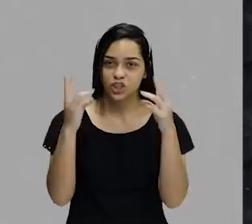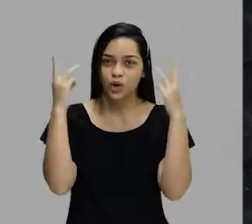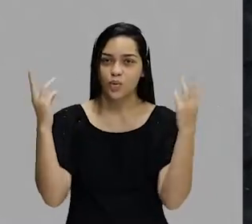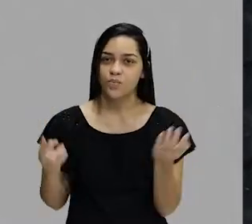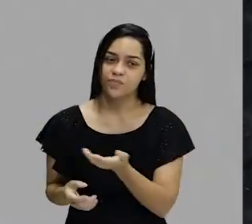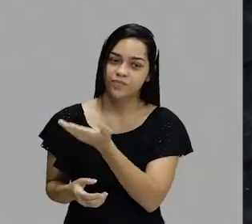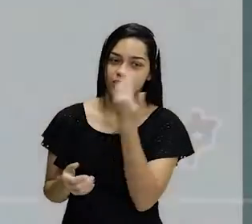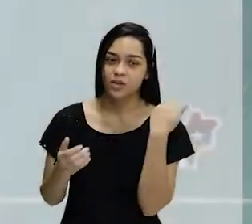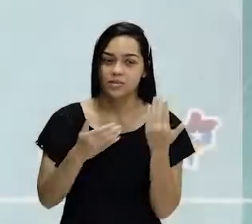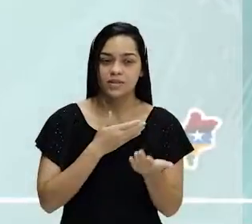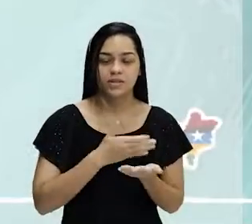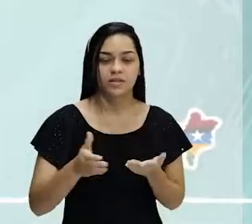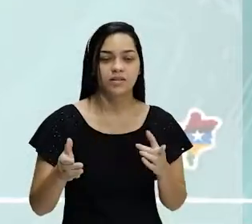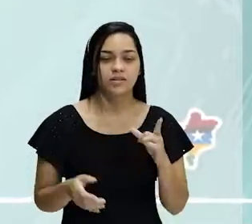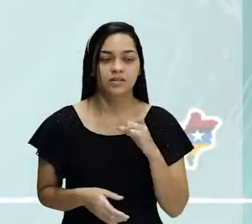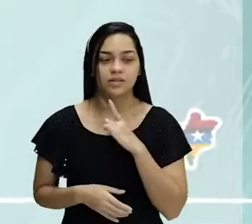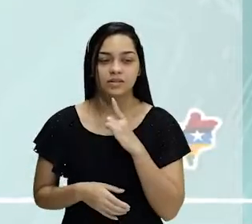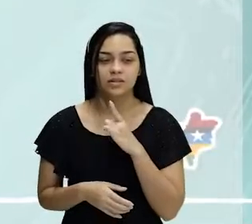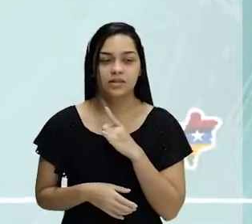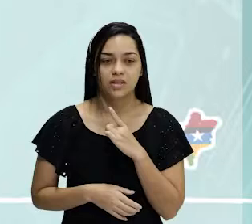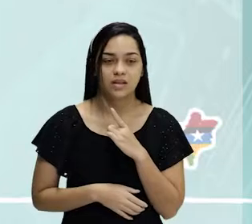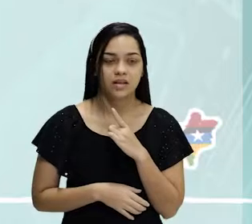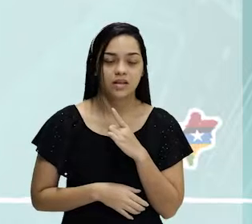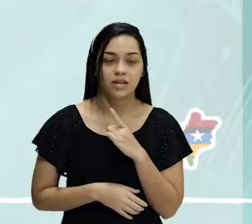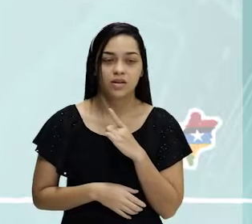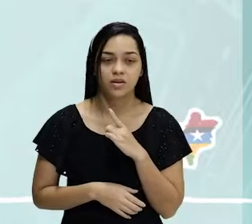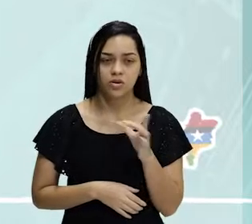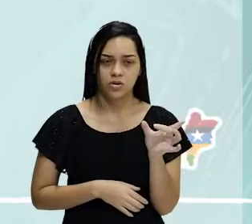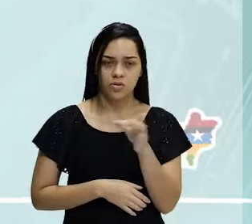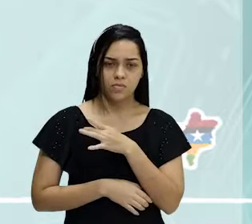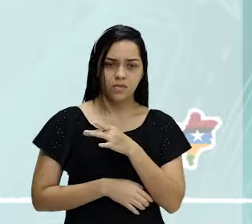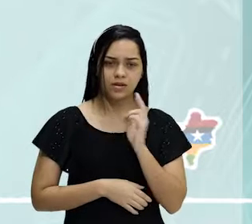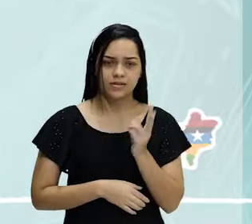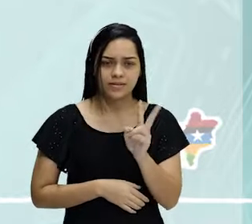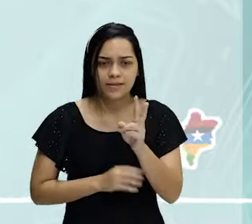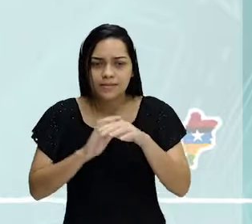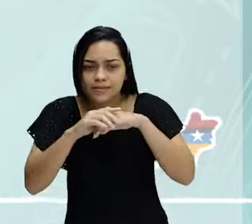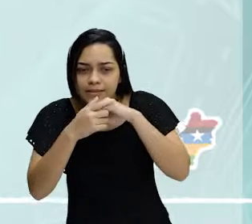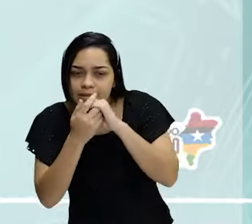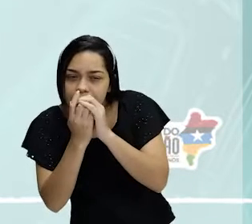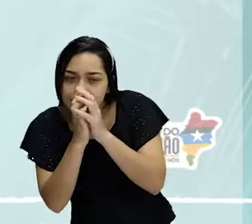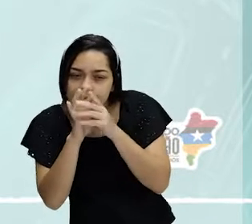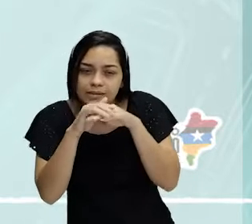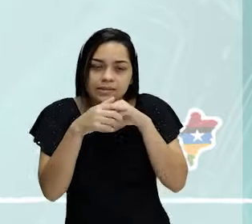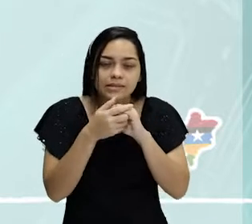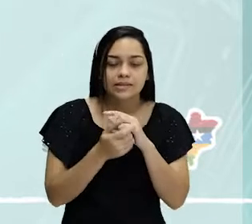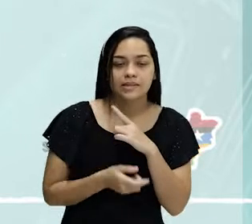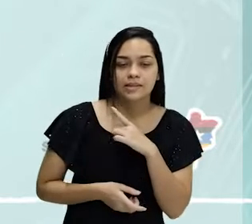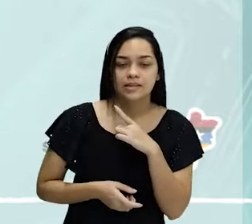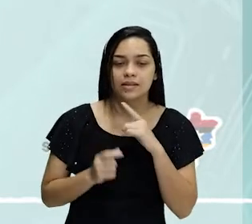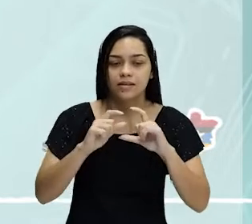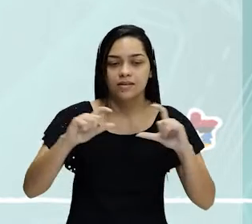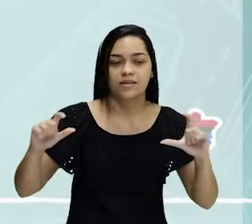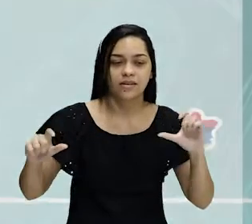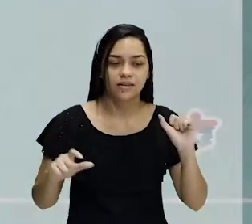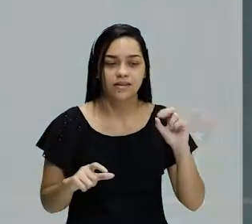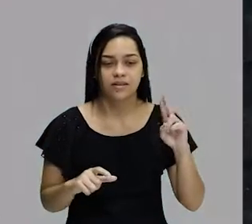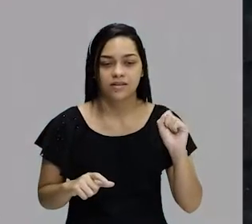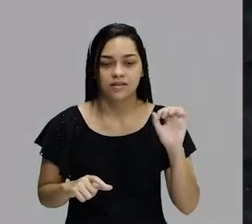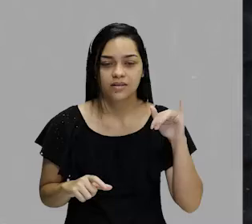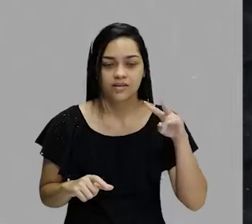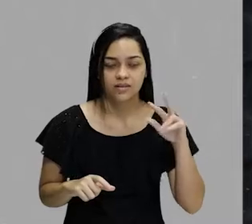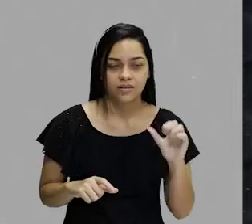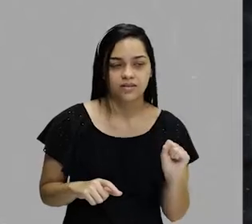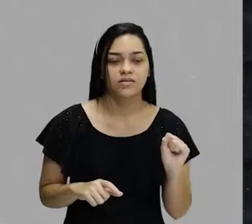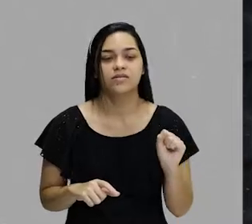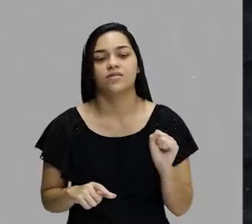Começando, trouxe aí, olha, o medo sempre espreita no massacre. Orações substantivas,